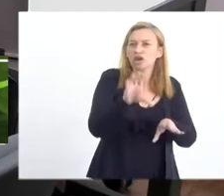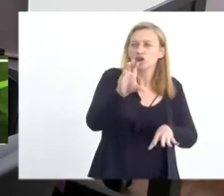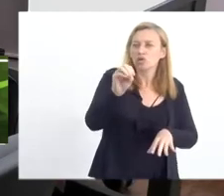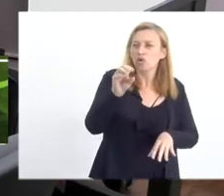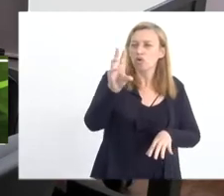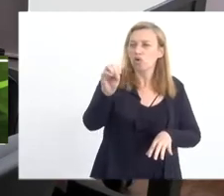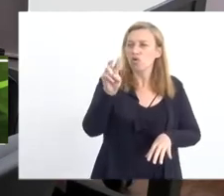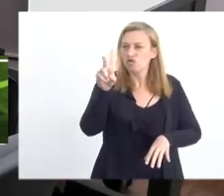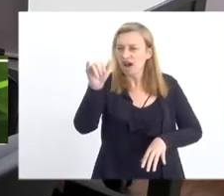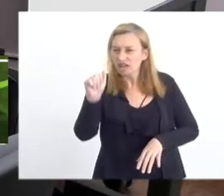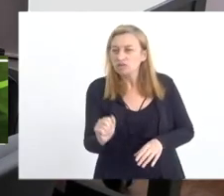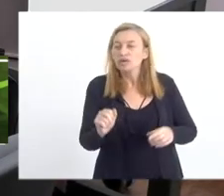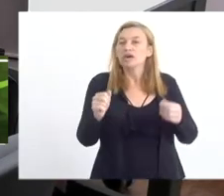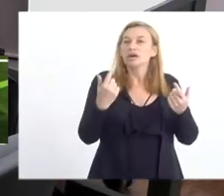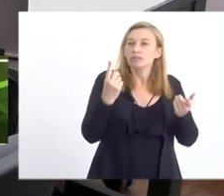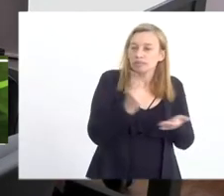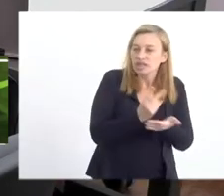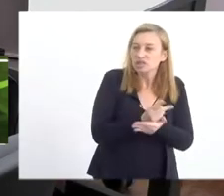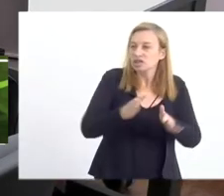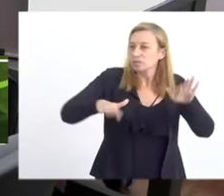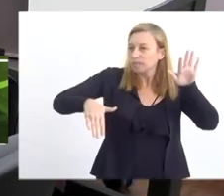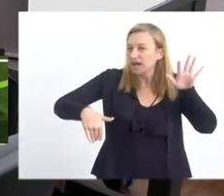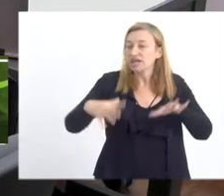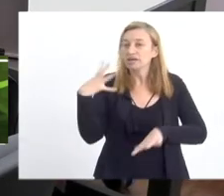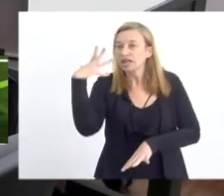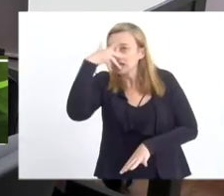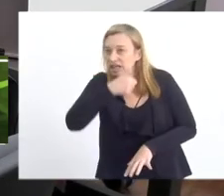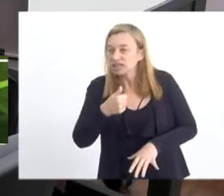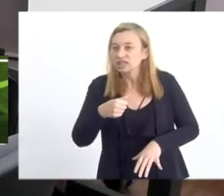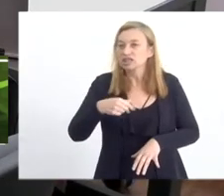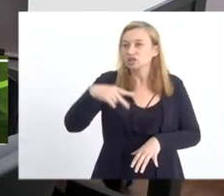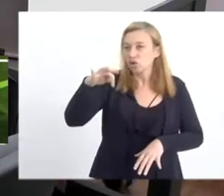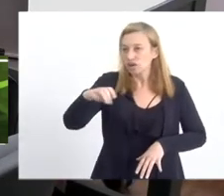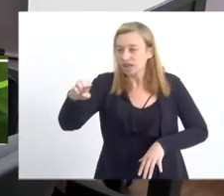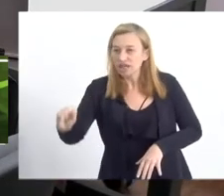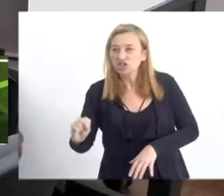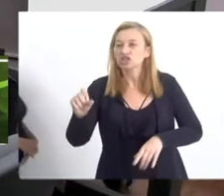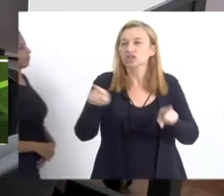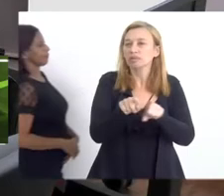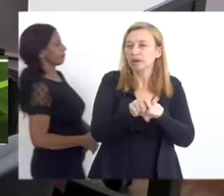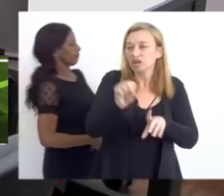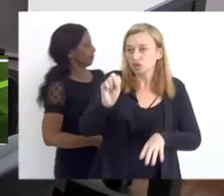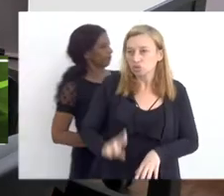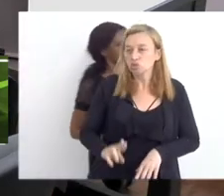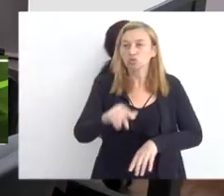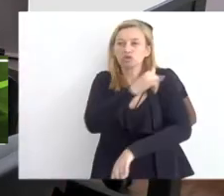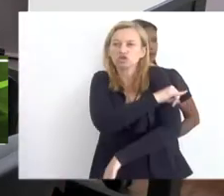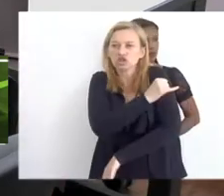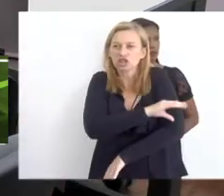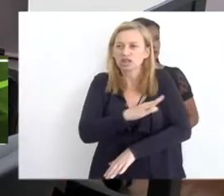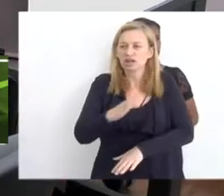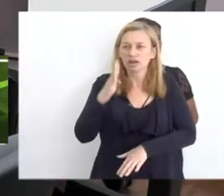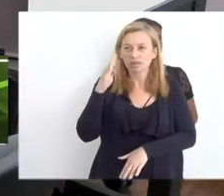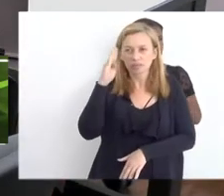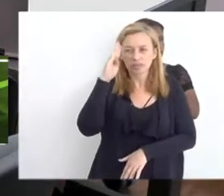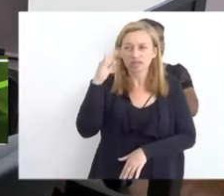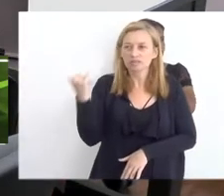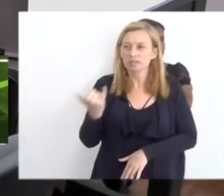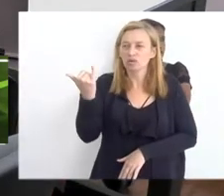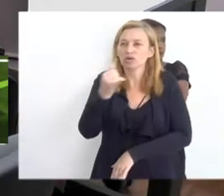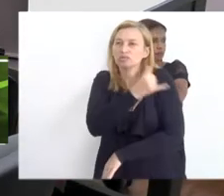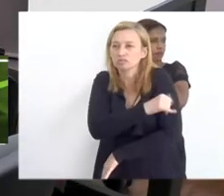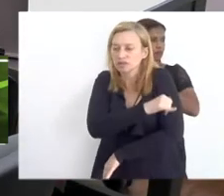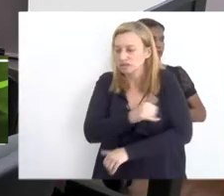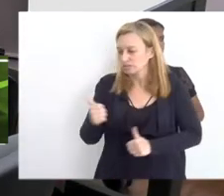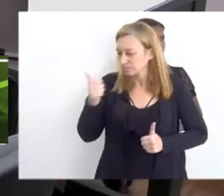locais maravilhosos, tanto ao norte, ao nordeste como ao sul, o Rio de Janeiro continua sendo o retrato do Brasil.